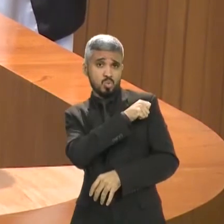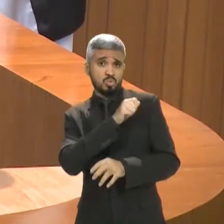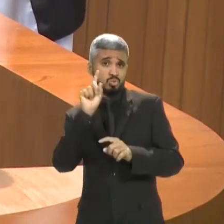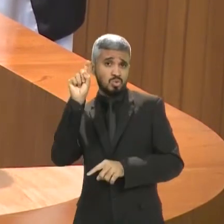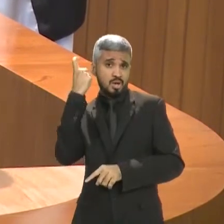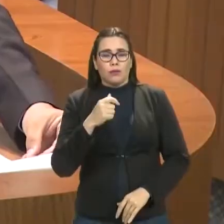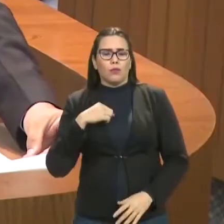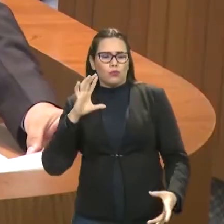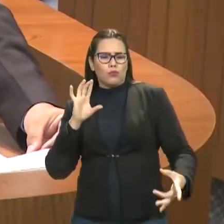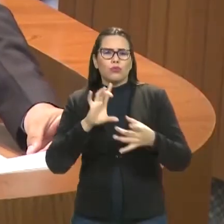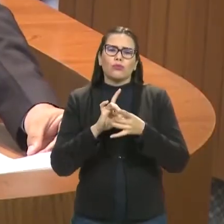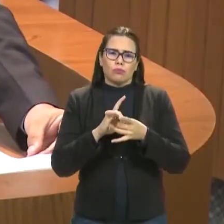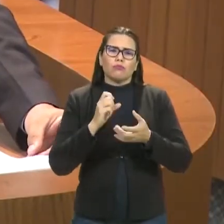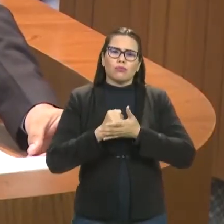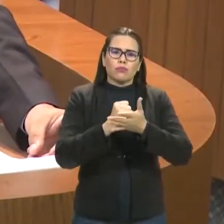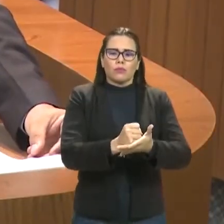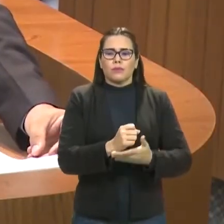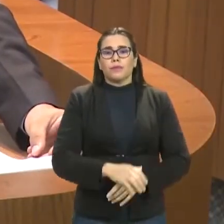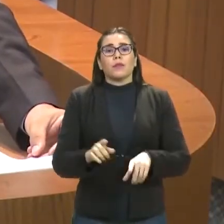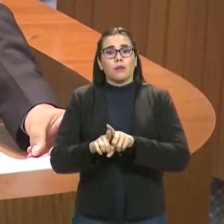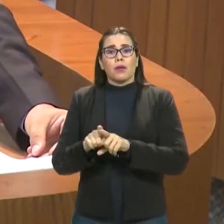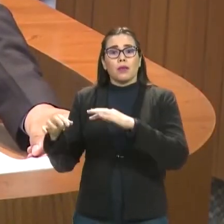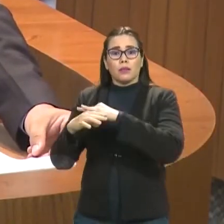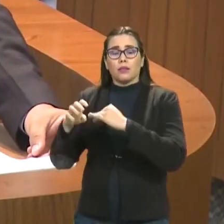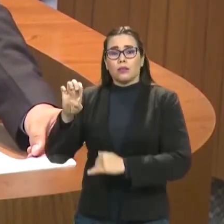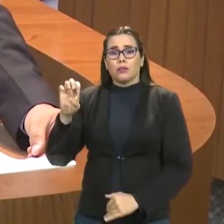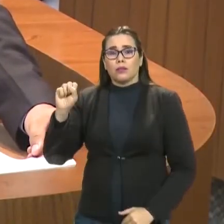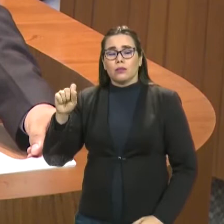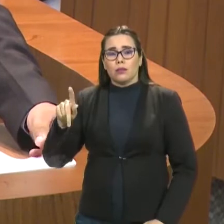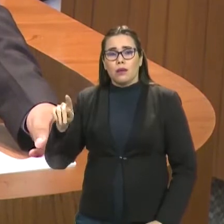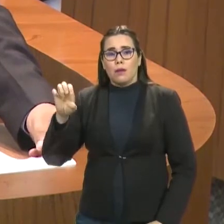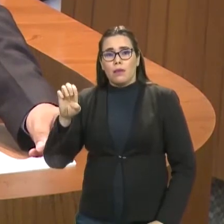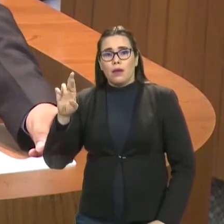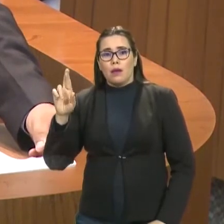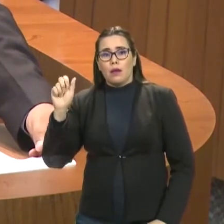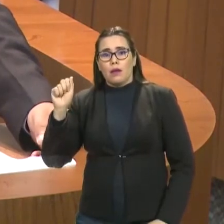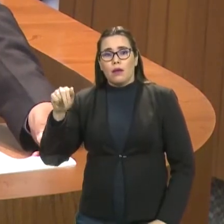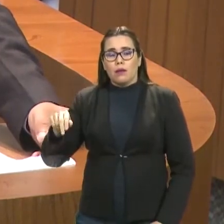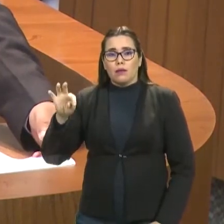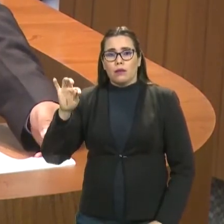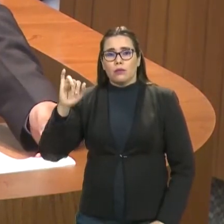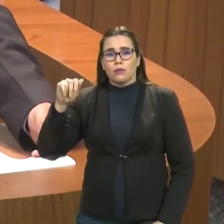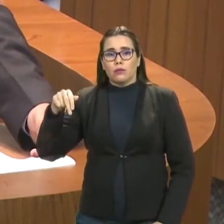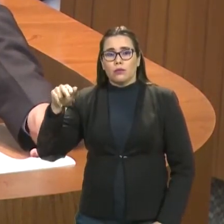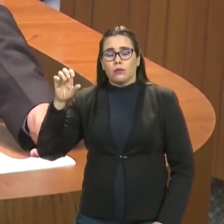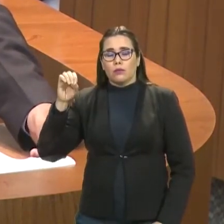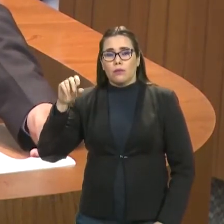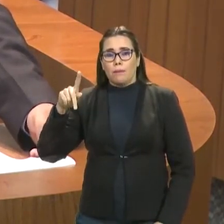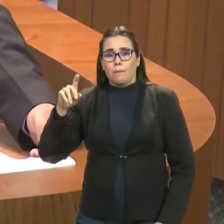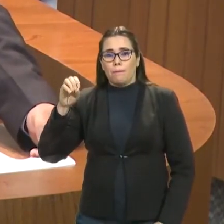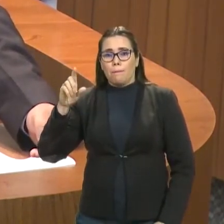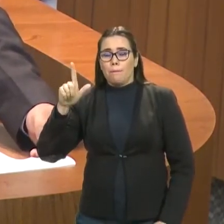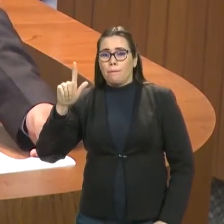Exame Nacional do Ensino Médio o deputado Vinícius louro chamou e parar necessidade de ajuda aos habitantes de Poção de